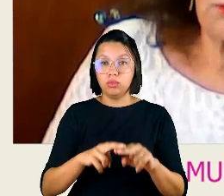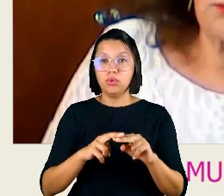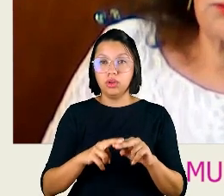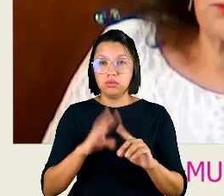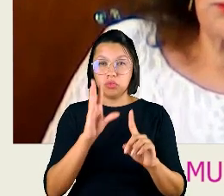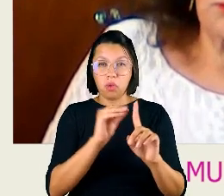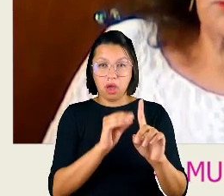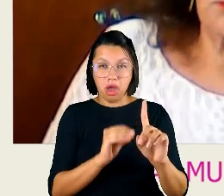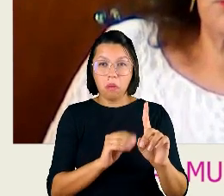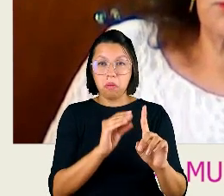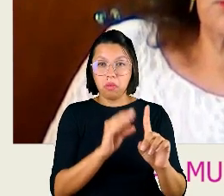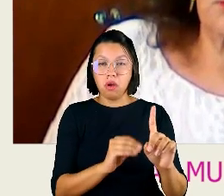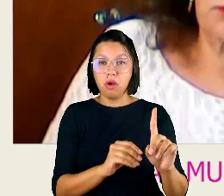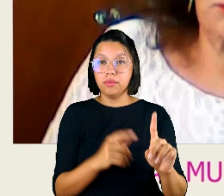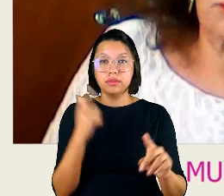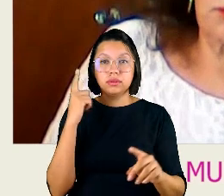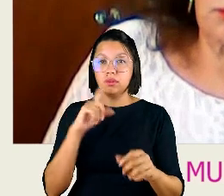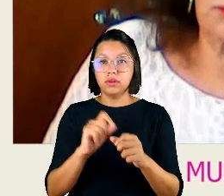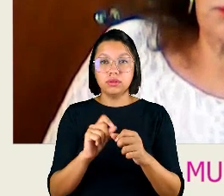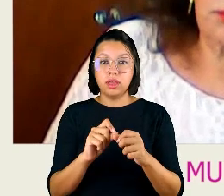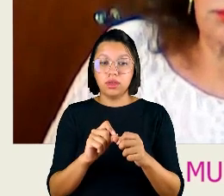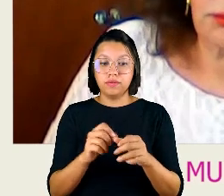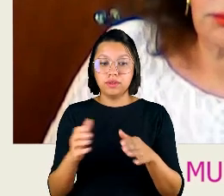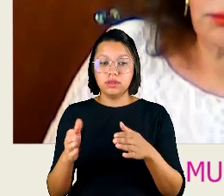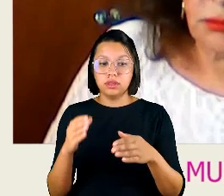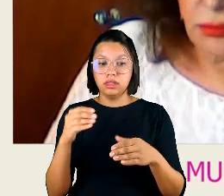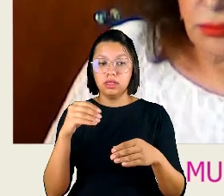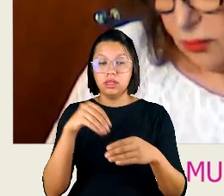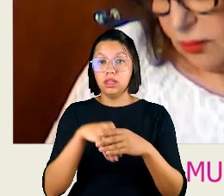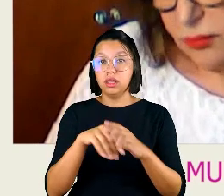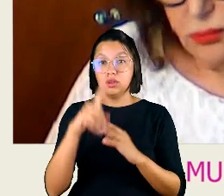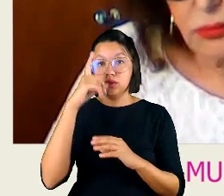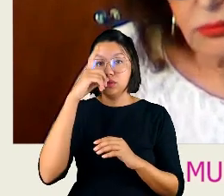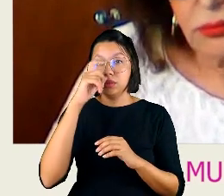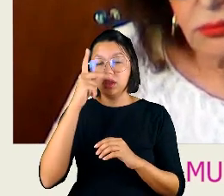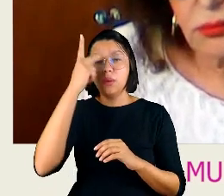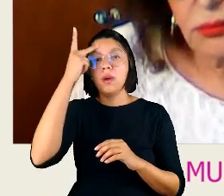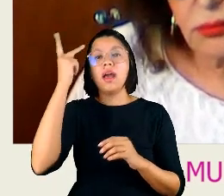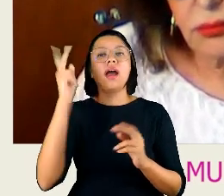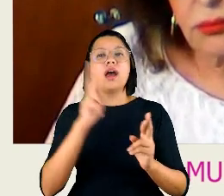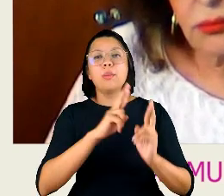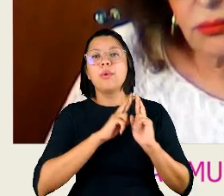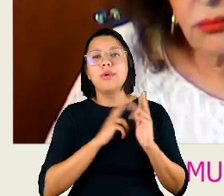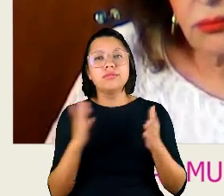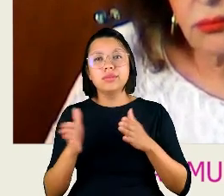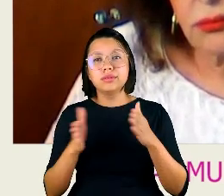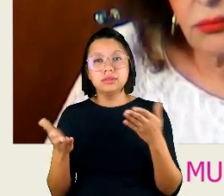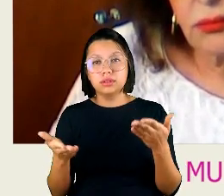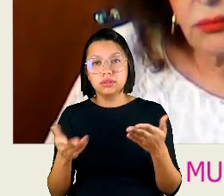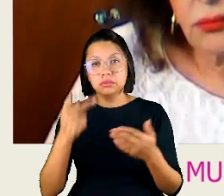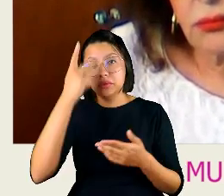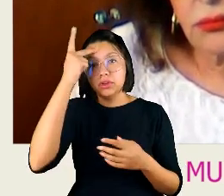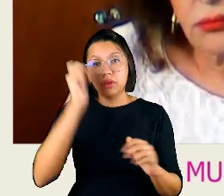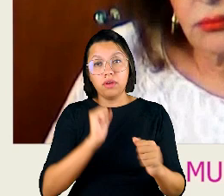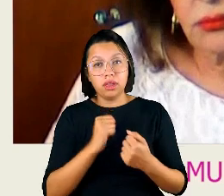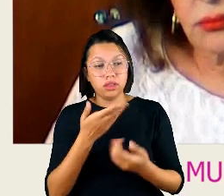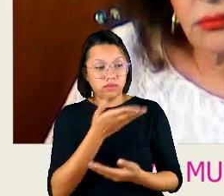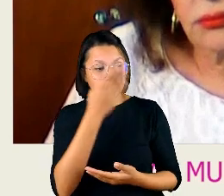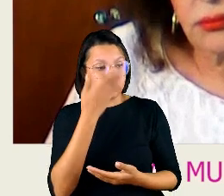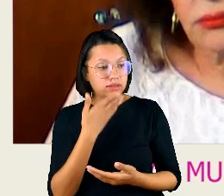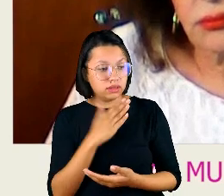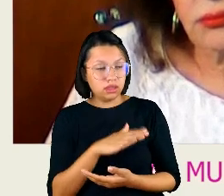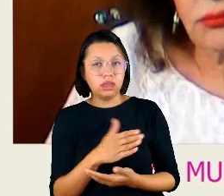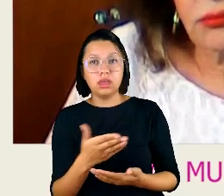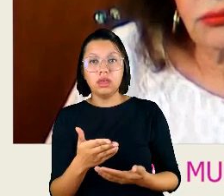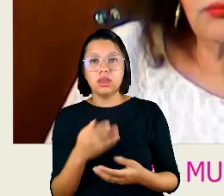não consegue fazer isso dentro do hospital. Então, quem é responsabilizado nesse caso, né? Quem é que vai defender essa menina e como fazer para que,